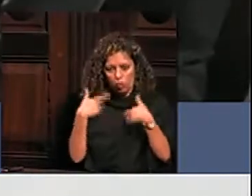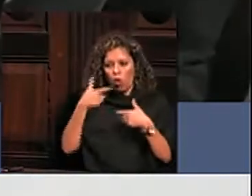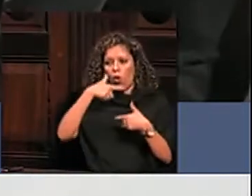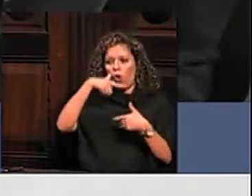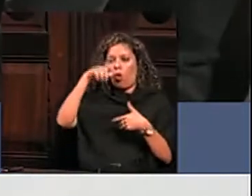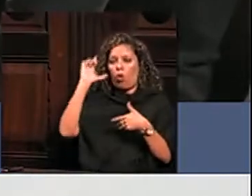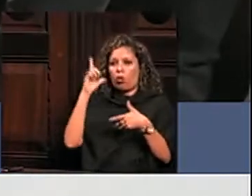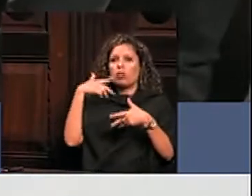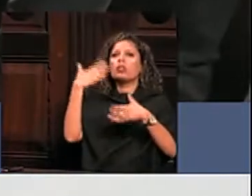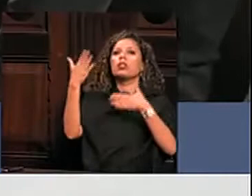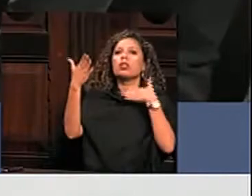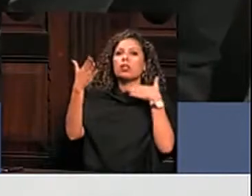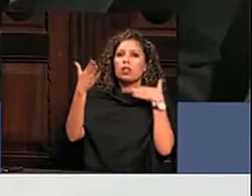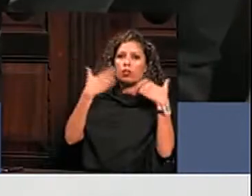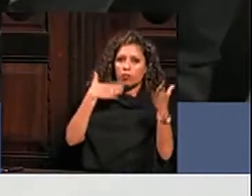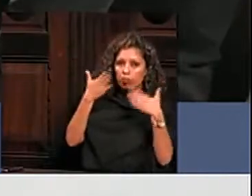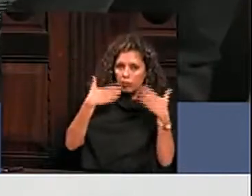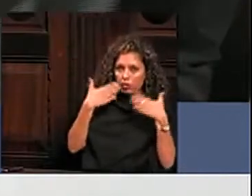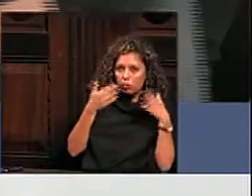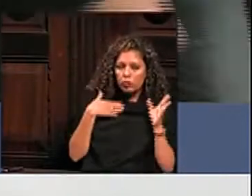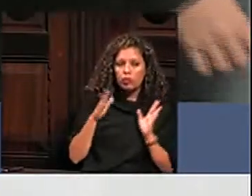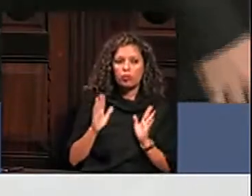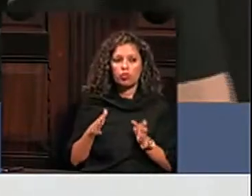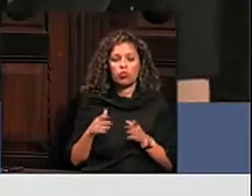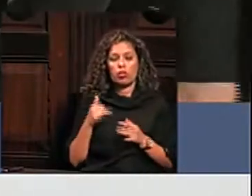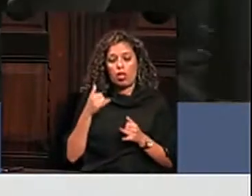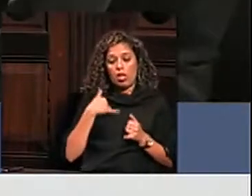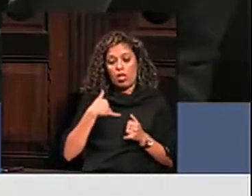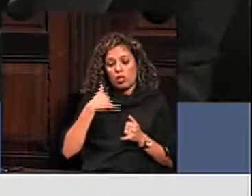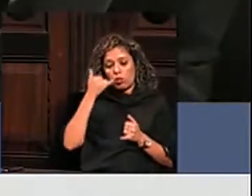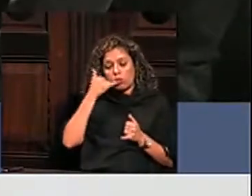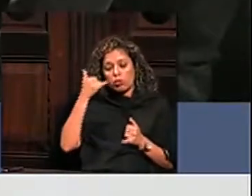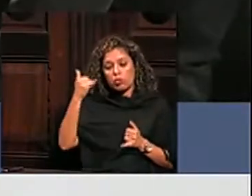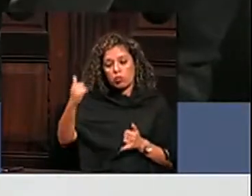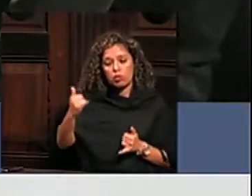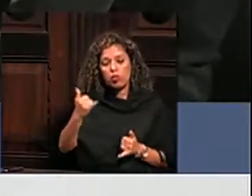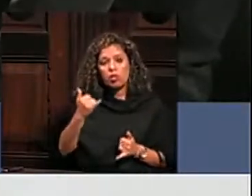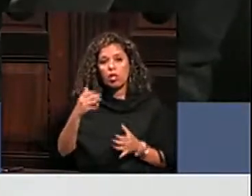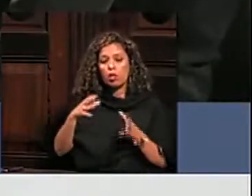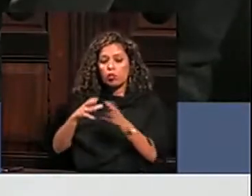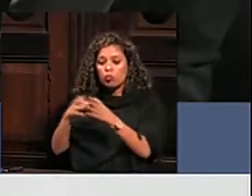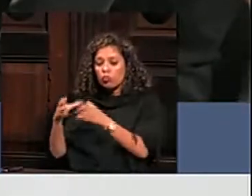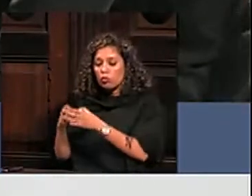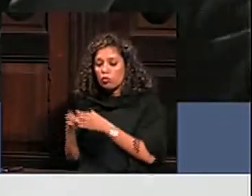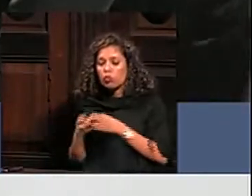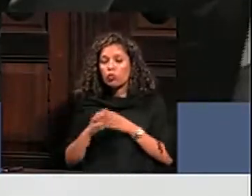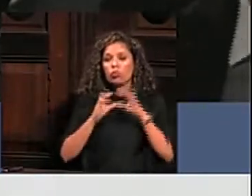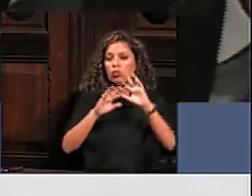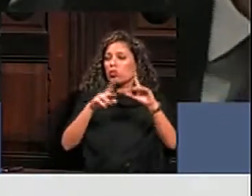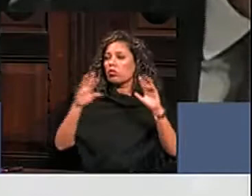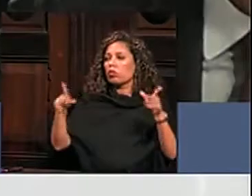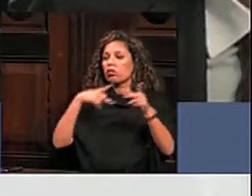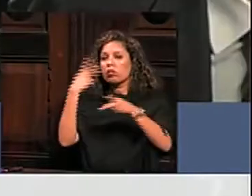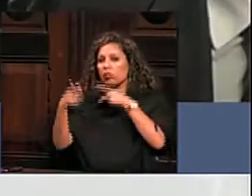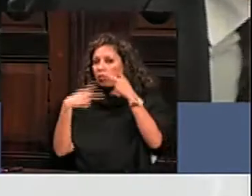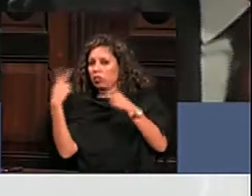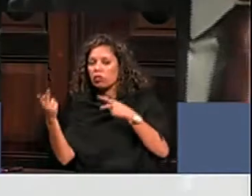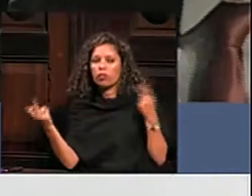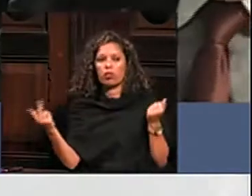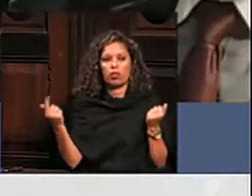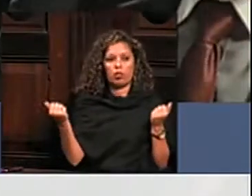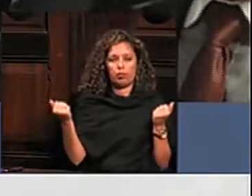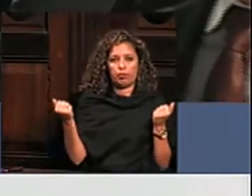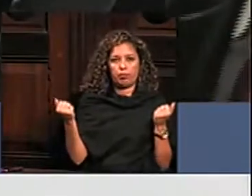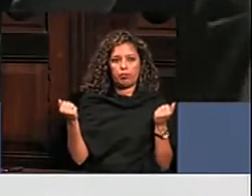meu celular para eles, para estar à disposição todas as vezes que quiser fazer, e fiz isso ontem, dizer, senhor